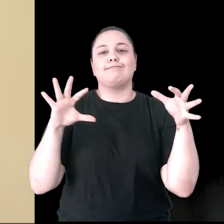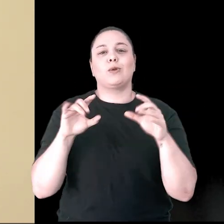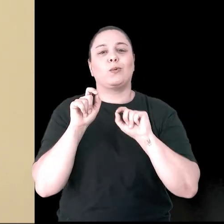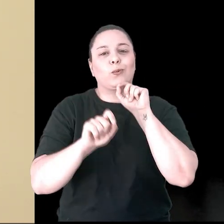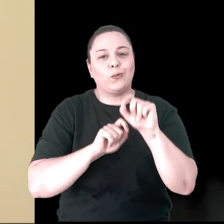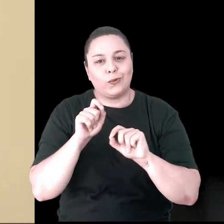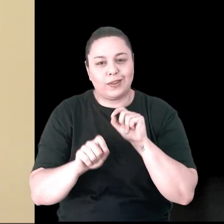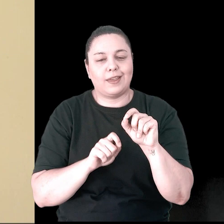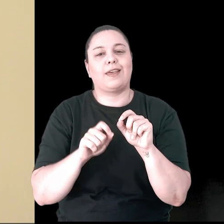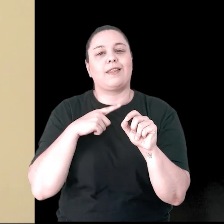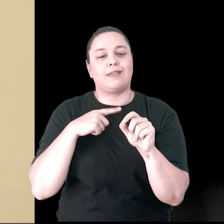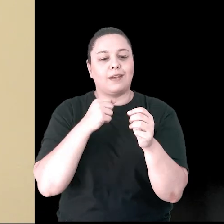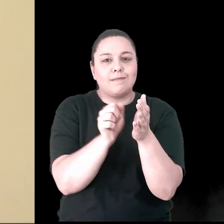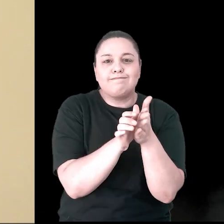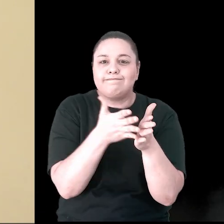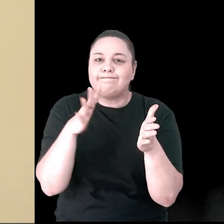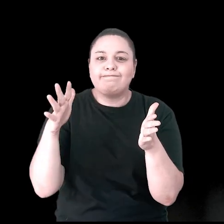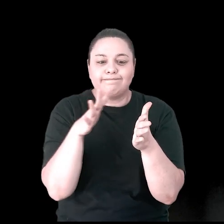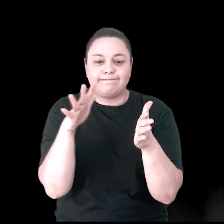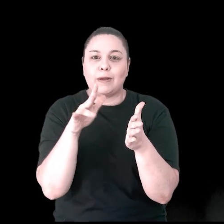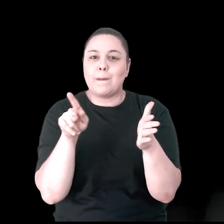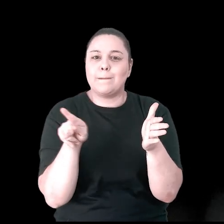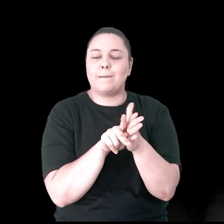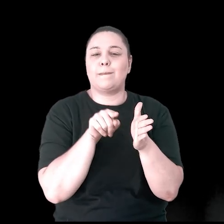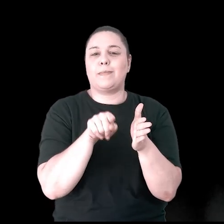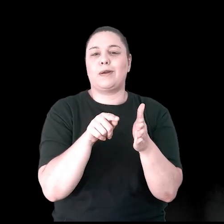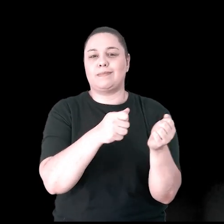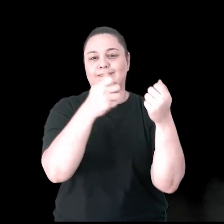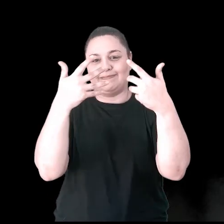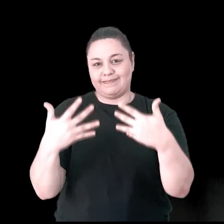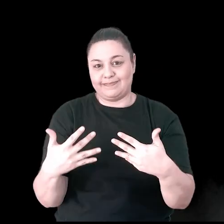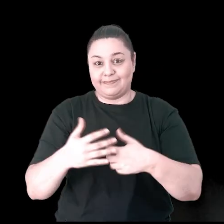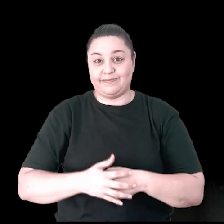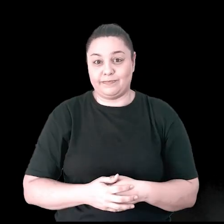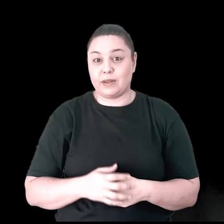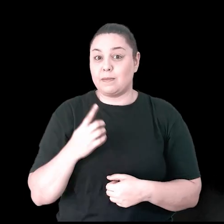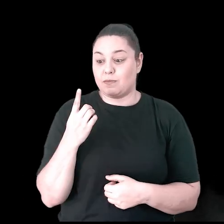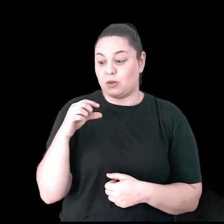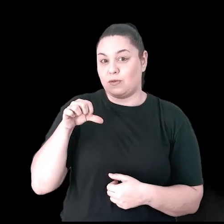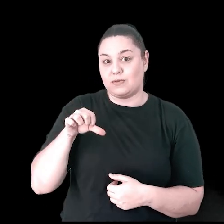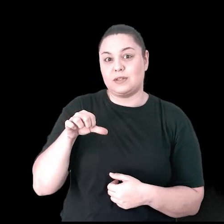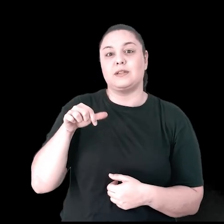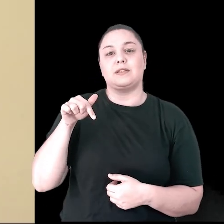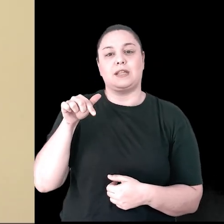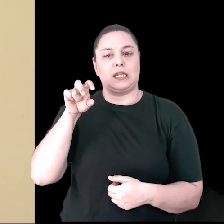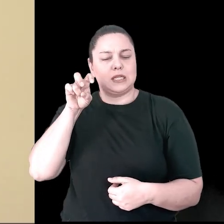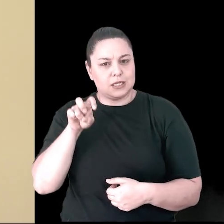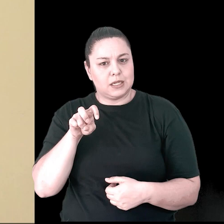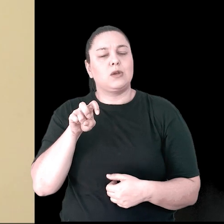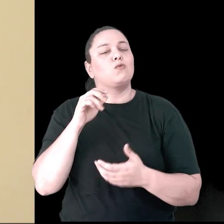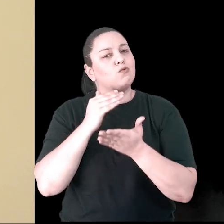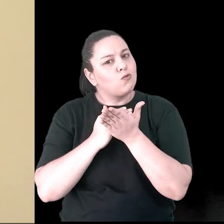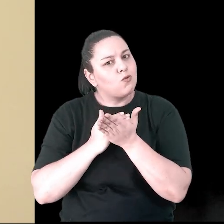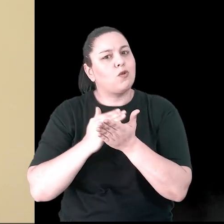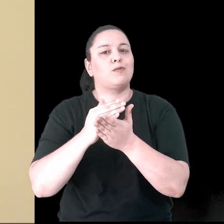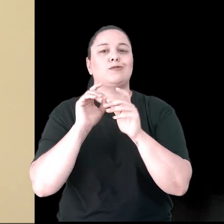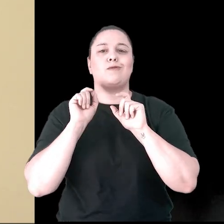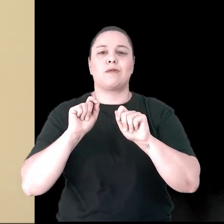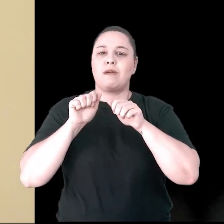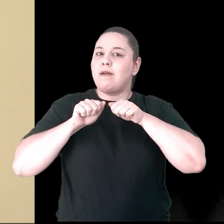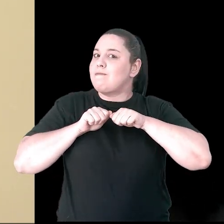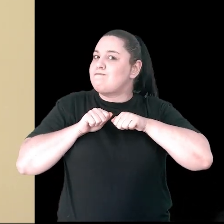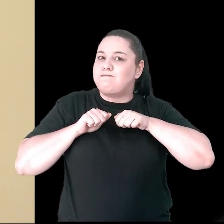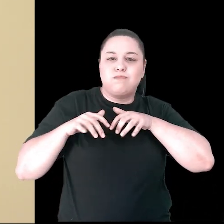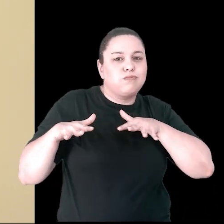disponível uma compressão da reação de luminescência da aequorina. Desde 1975, a